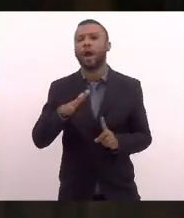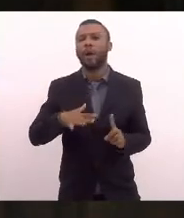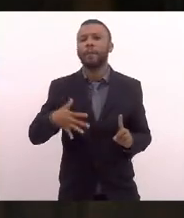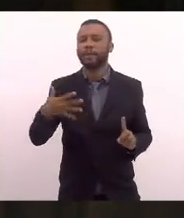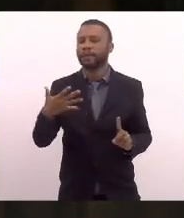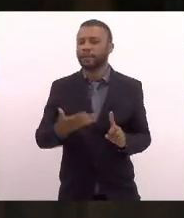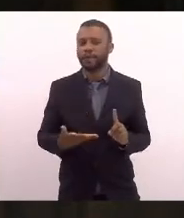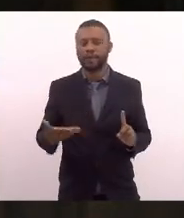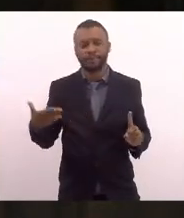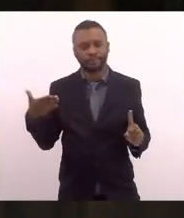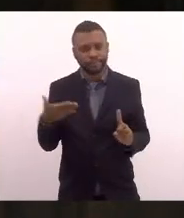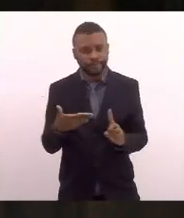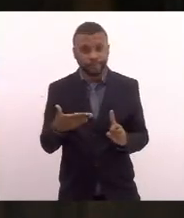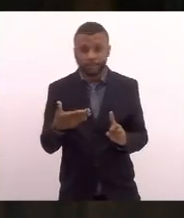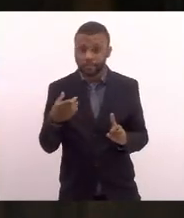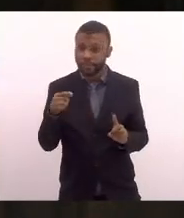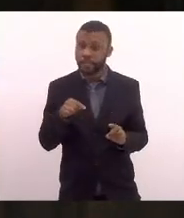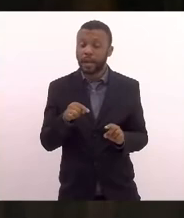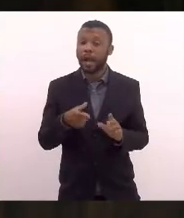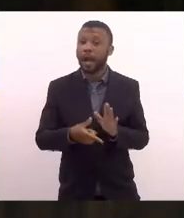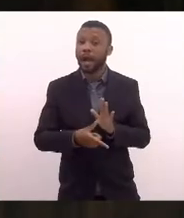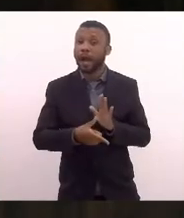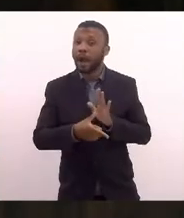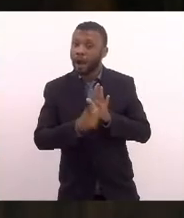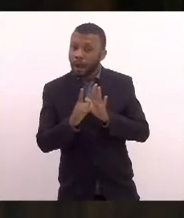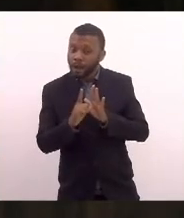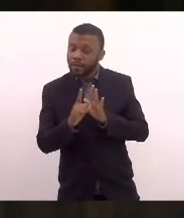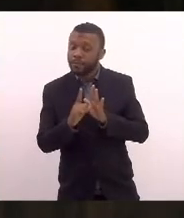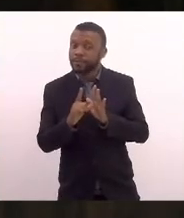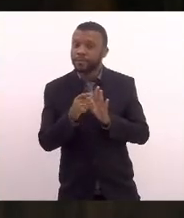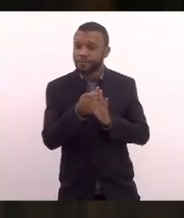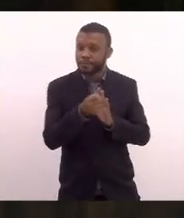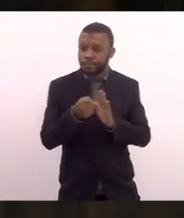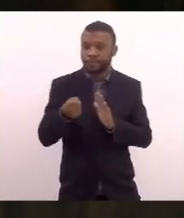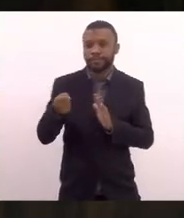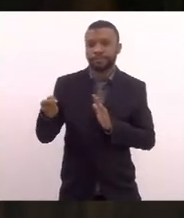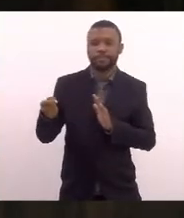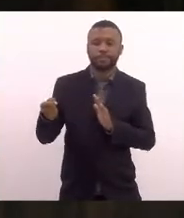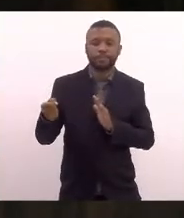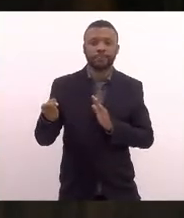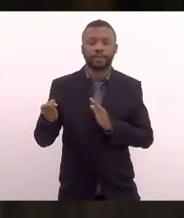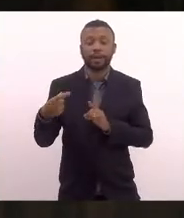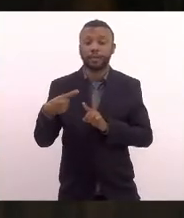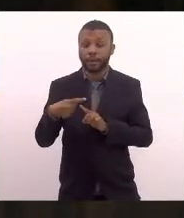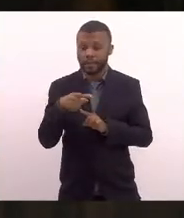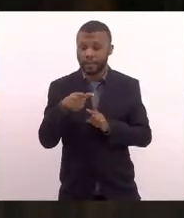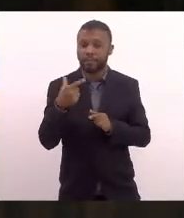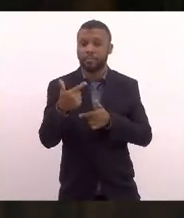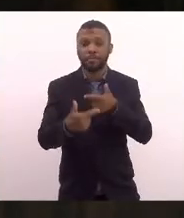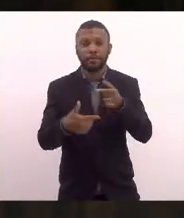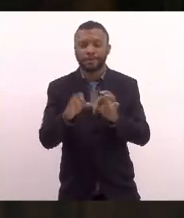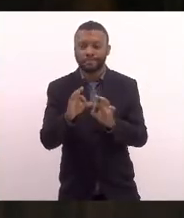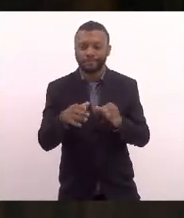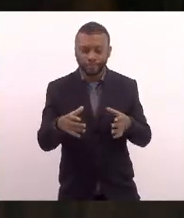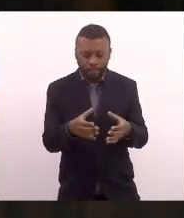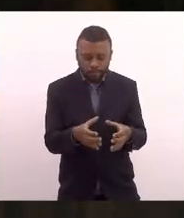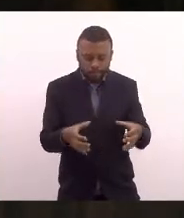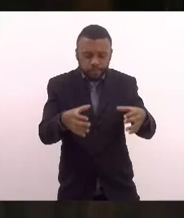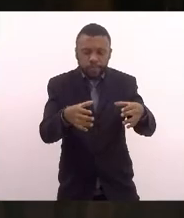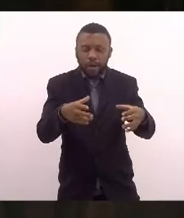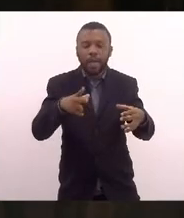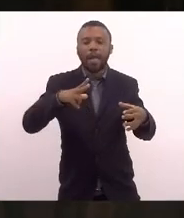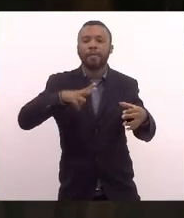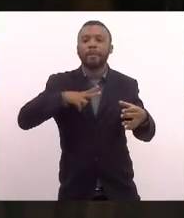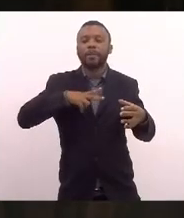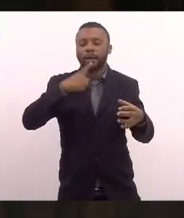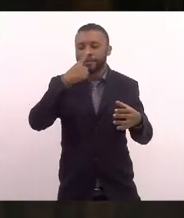homenagear você aqui, antes de descer, né, porque isso aqui é um trabalho, é uma coisa pessoal,